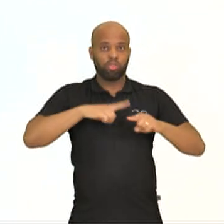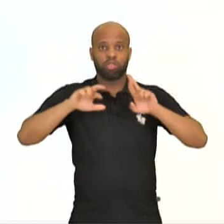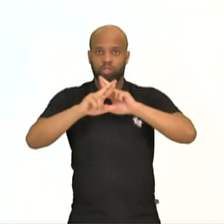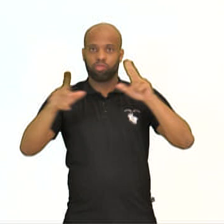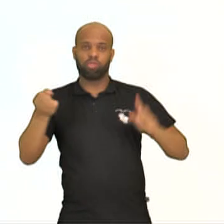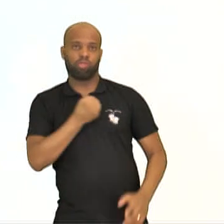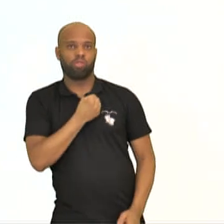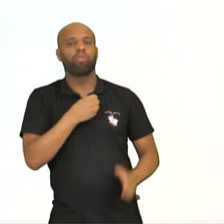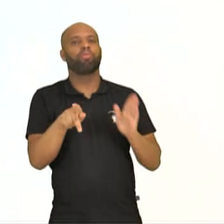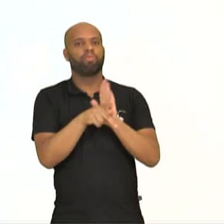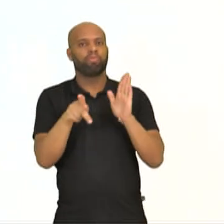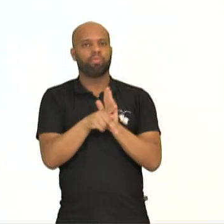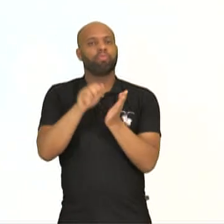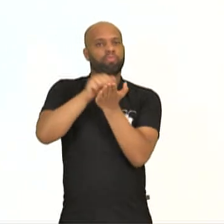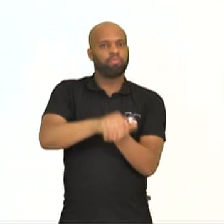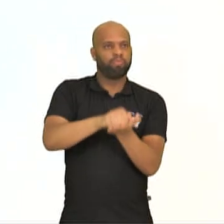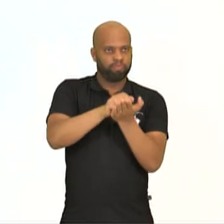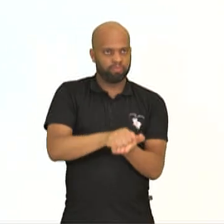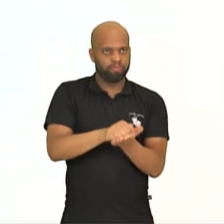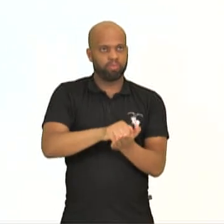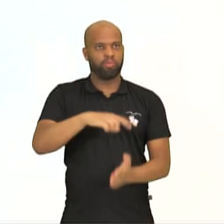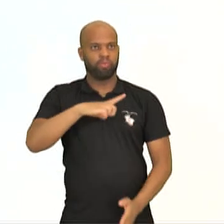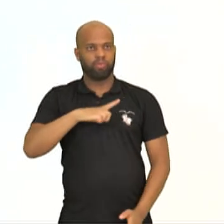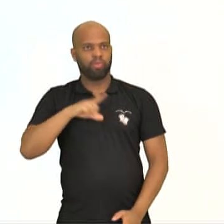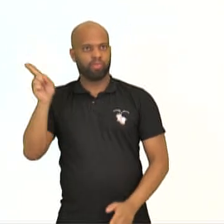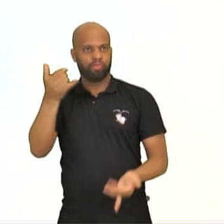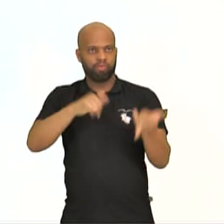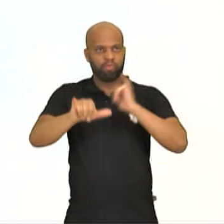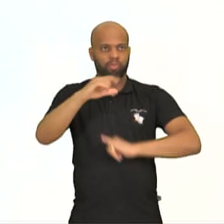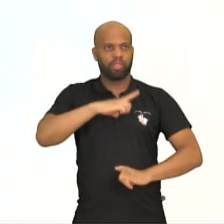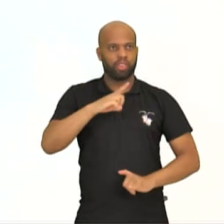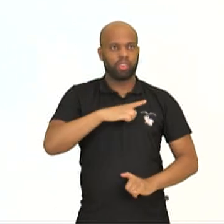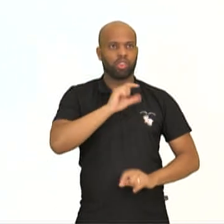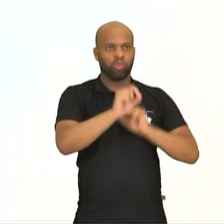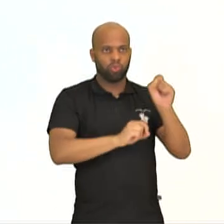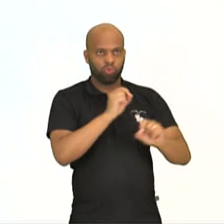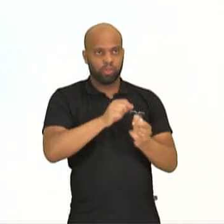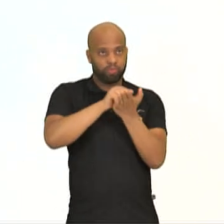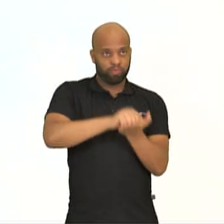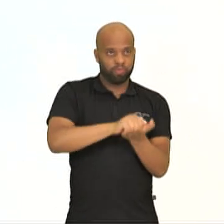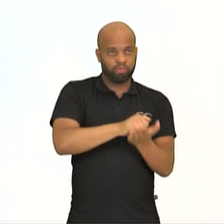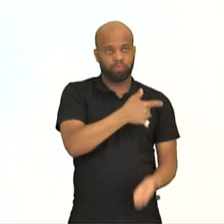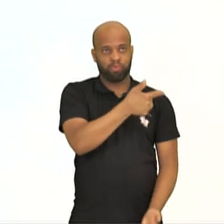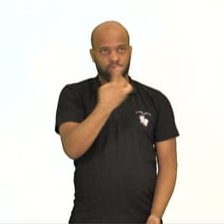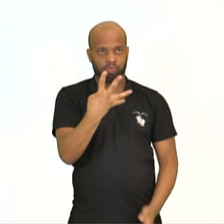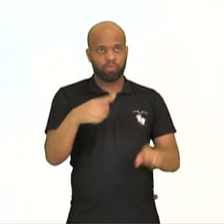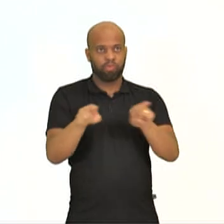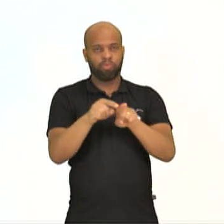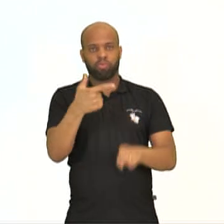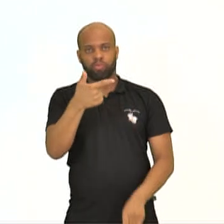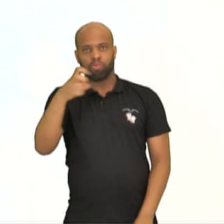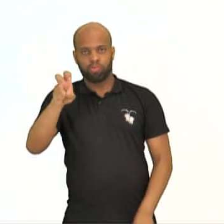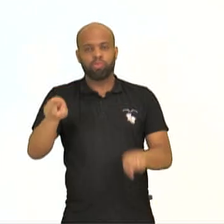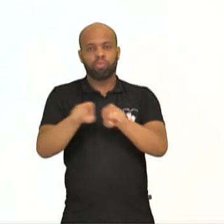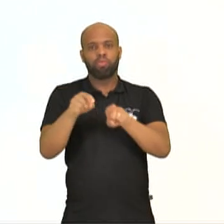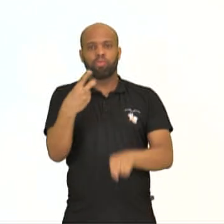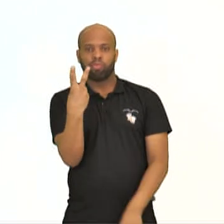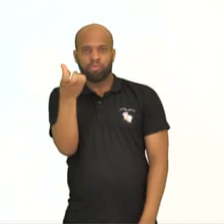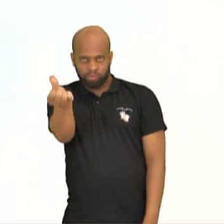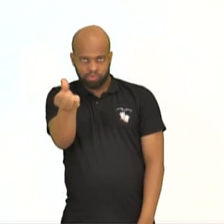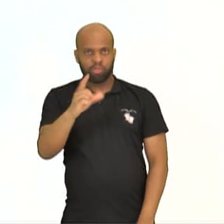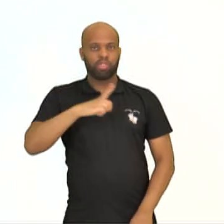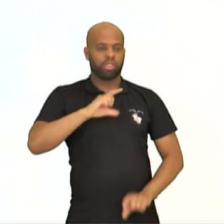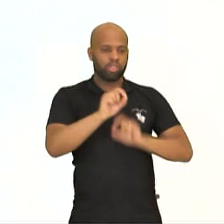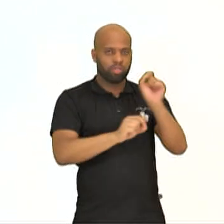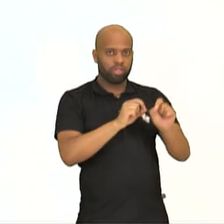de massa. O magnésio possui isótopos de número de massa igual a 24, 25 e 26. Os